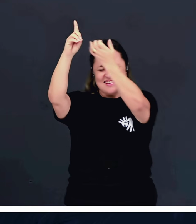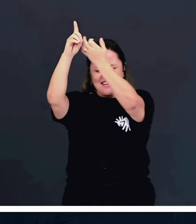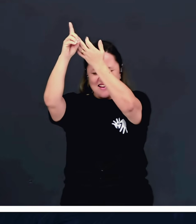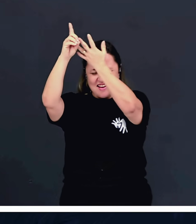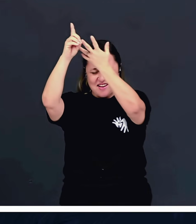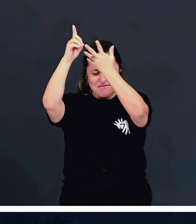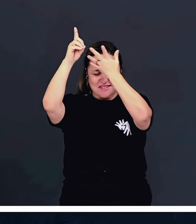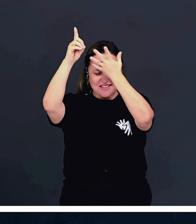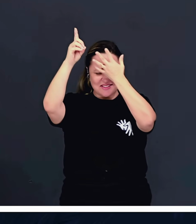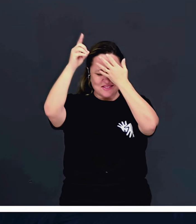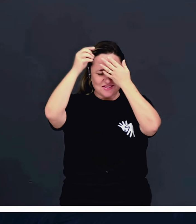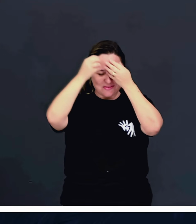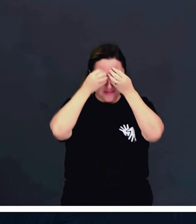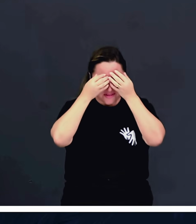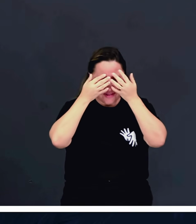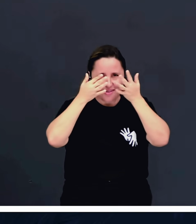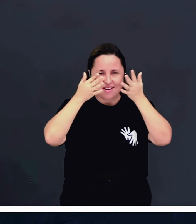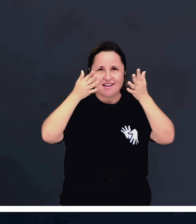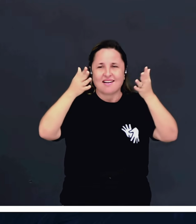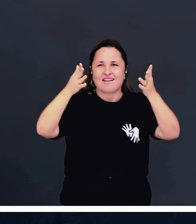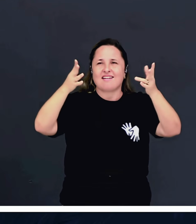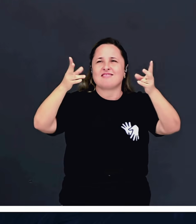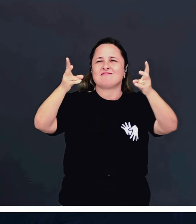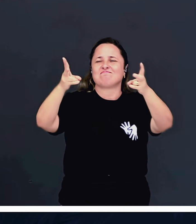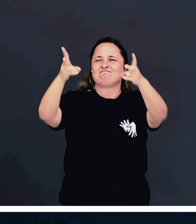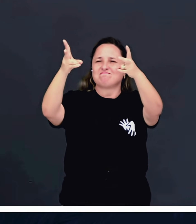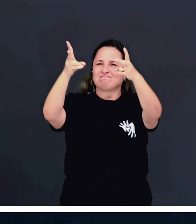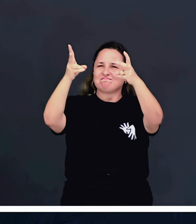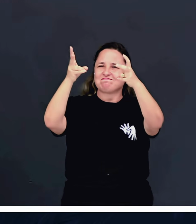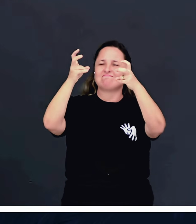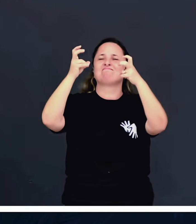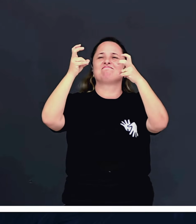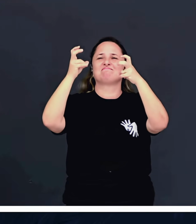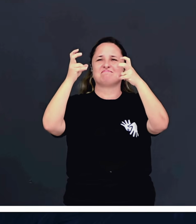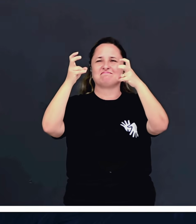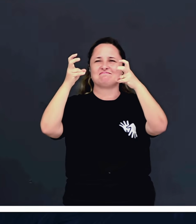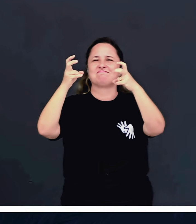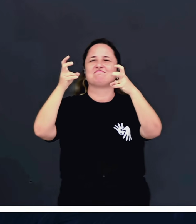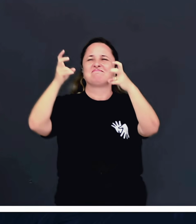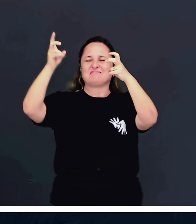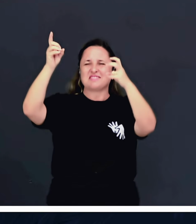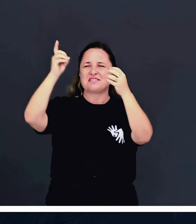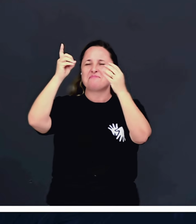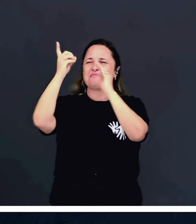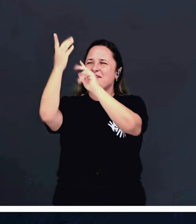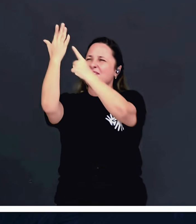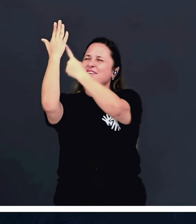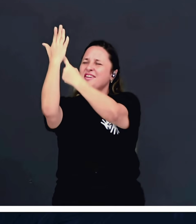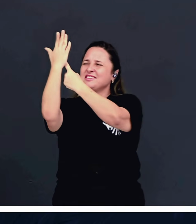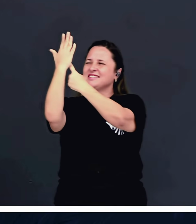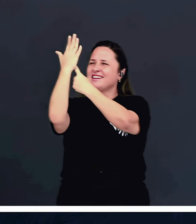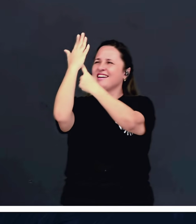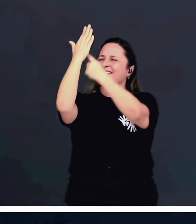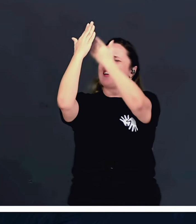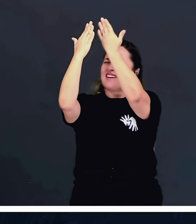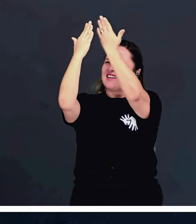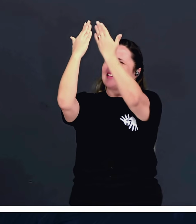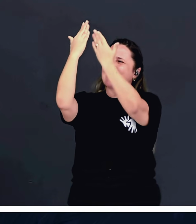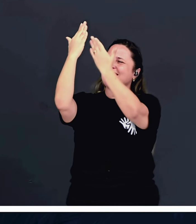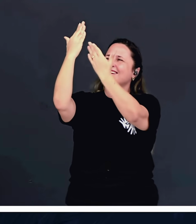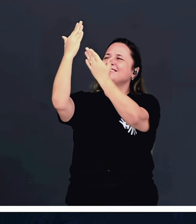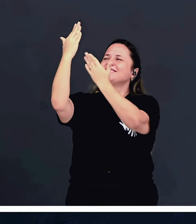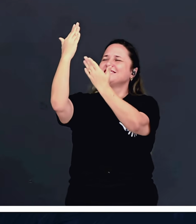inigualável. Abre os meus olhos, Senhor.